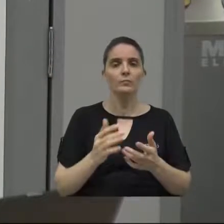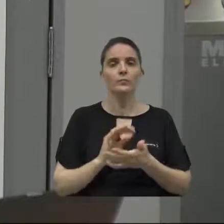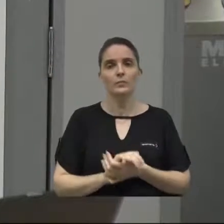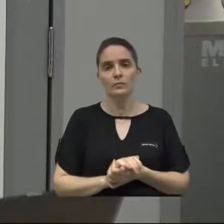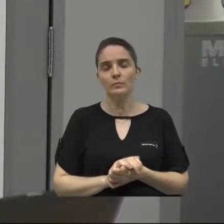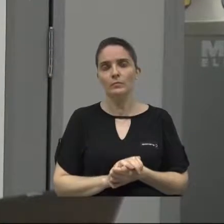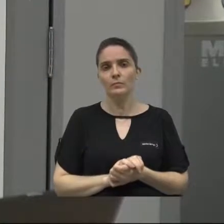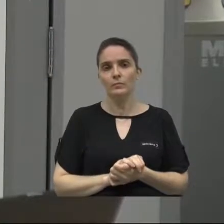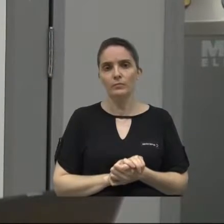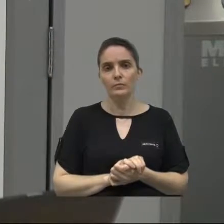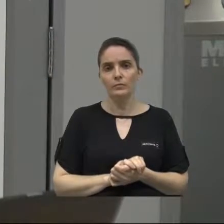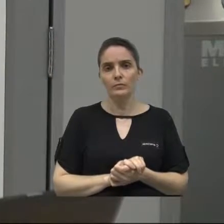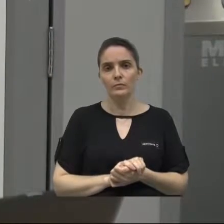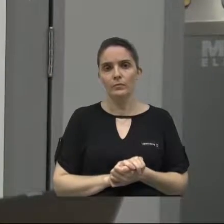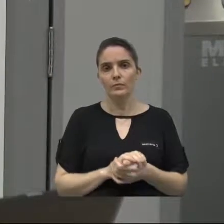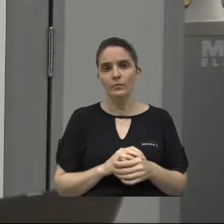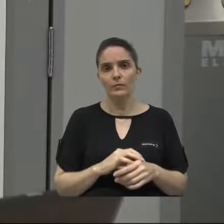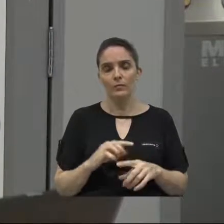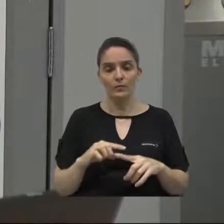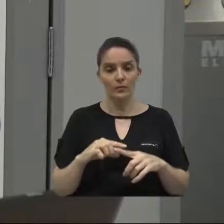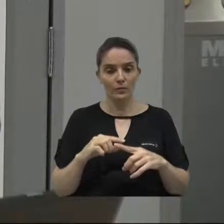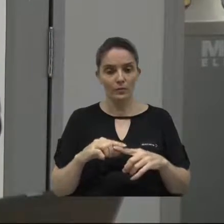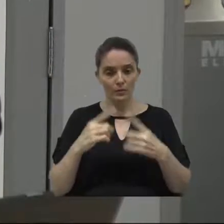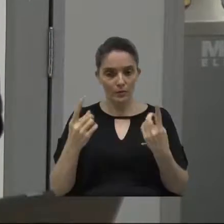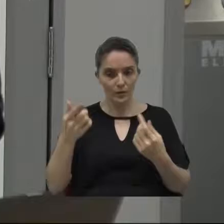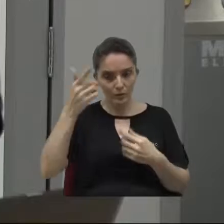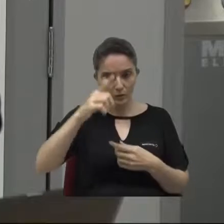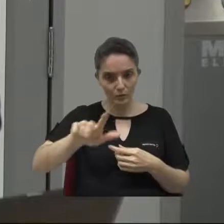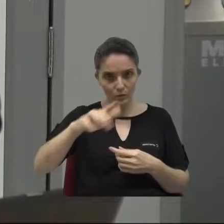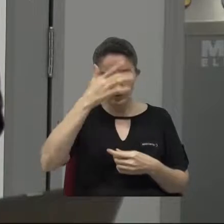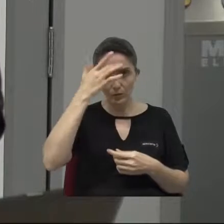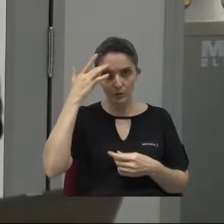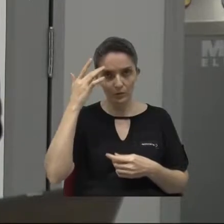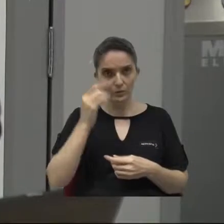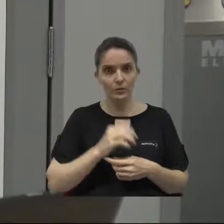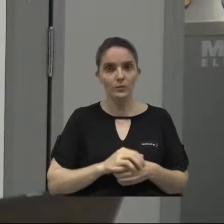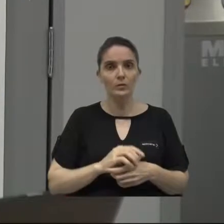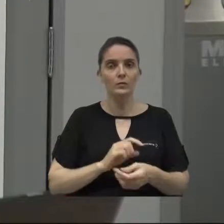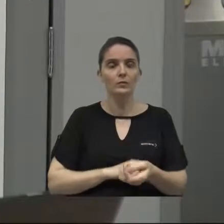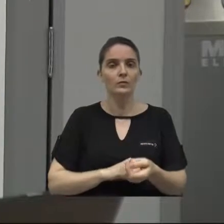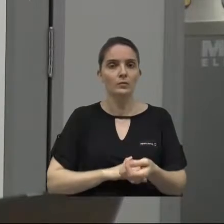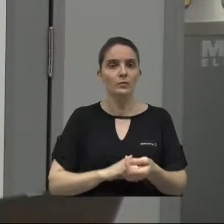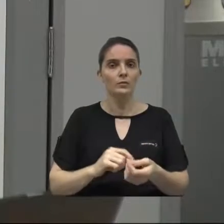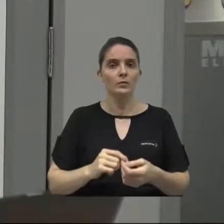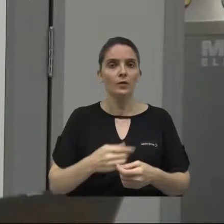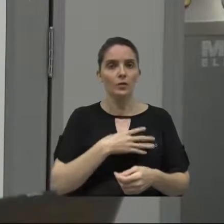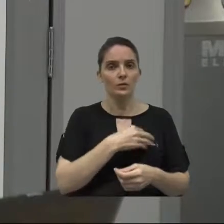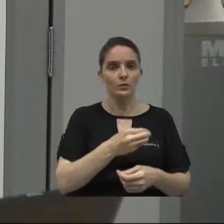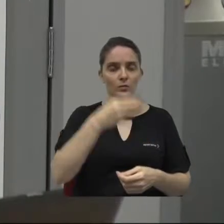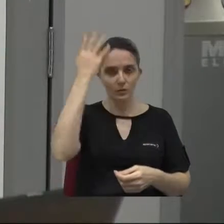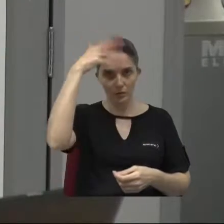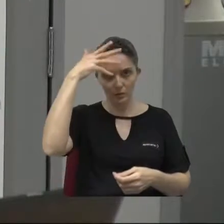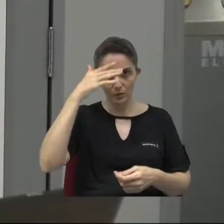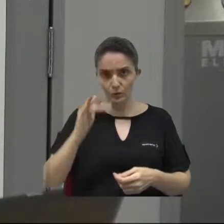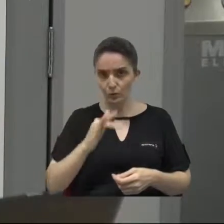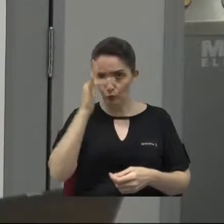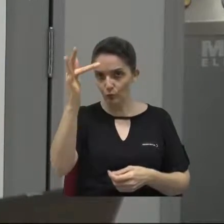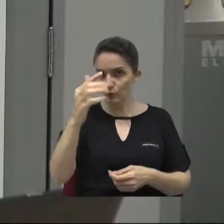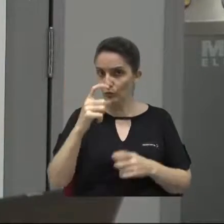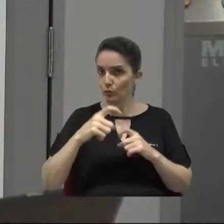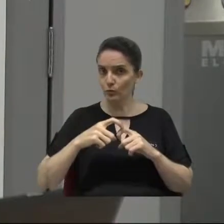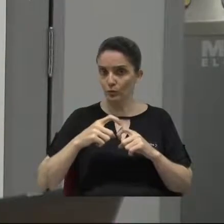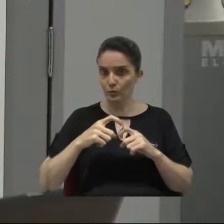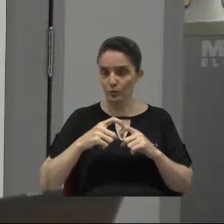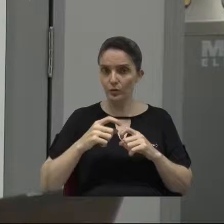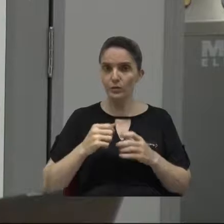isso gera insatisfações, vereadora Érica Tanque. A senhora tem um filho que vai ser médico no futuro, e a senhora vai poder, dentro